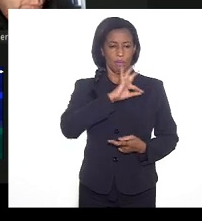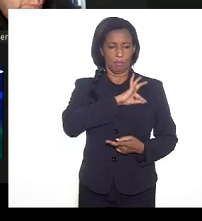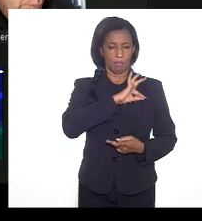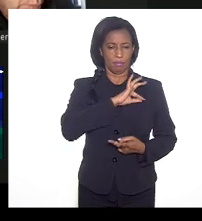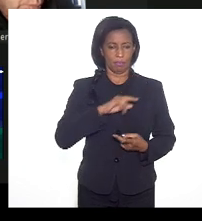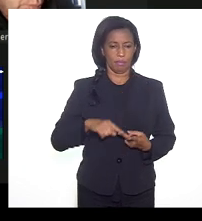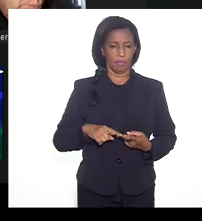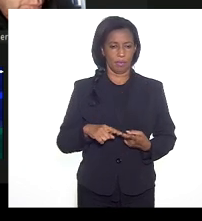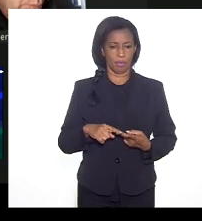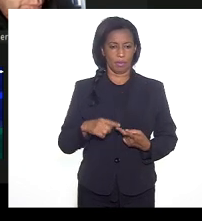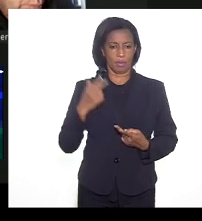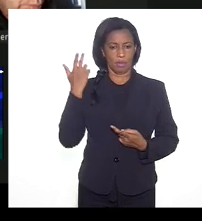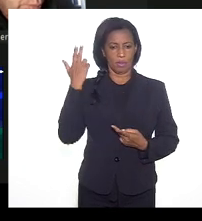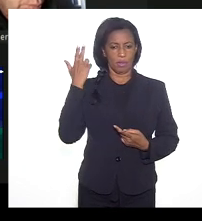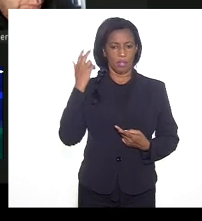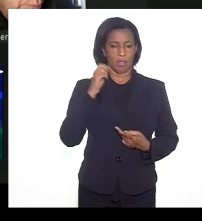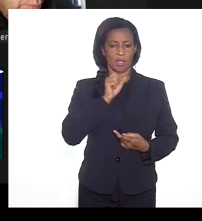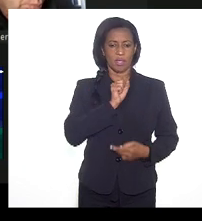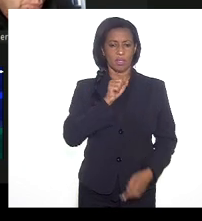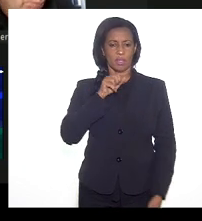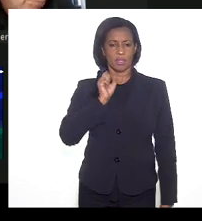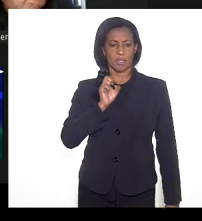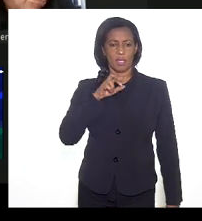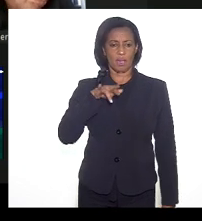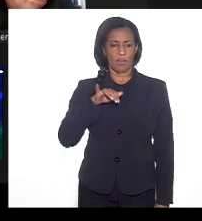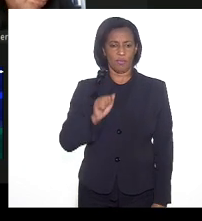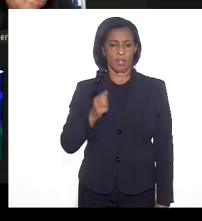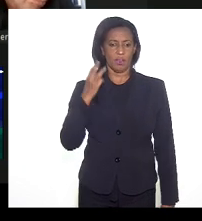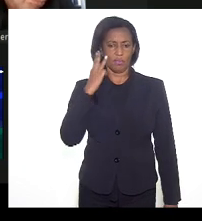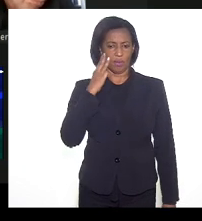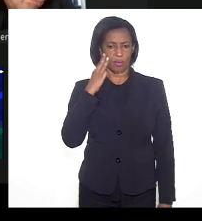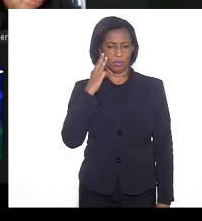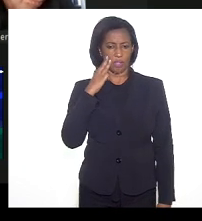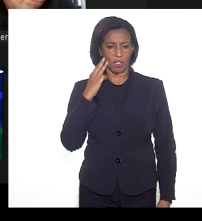Rodrigo Amorim Flávio Serafim Valdeck eu